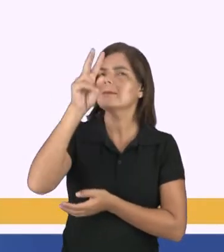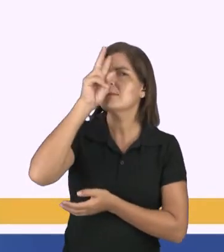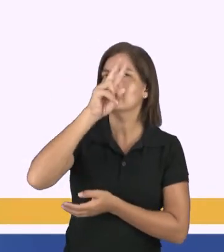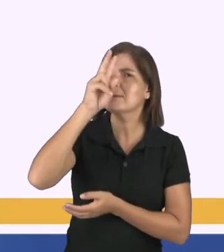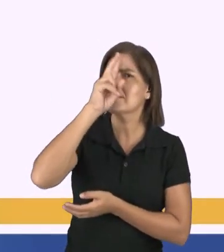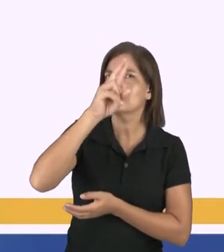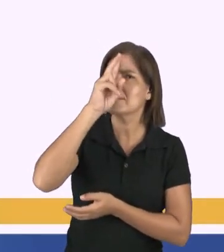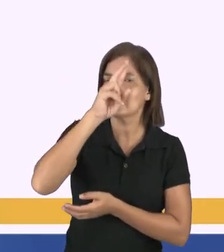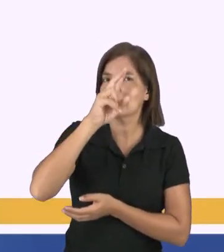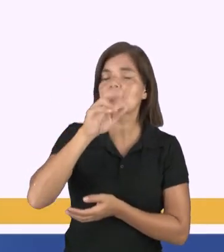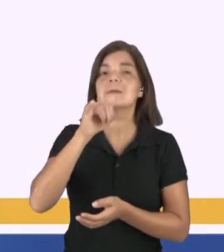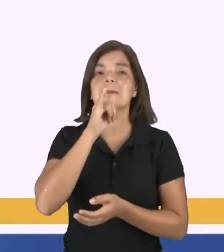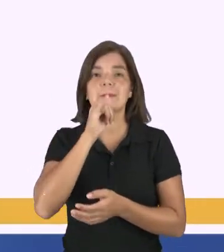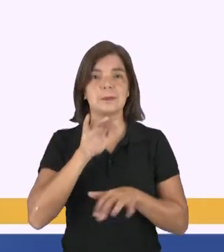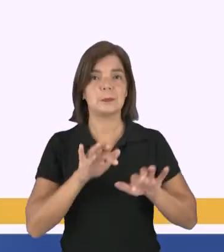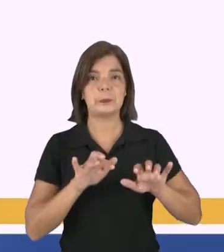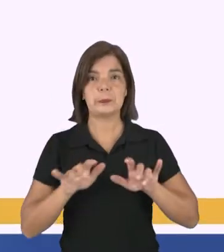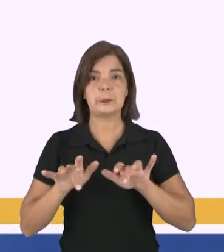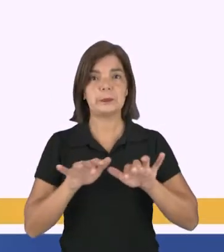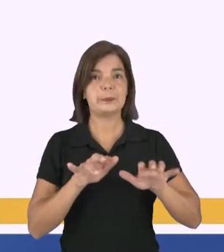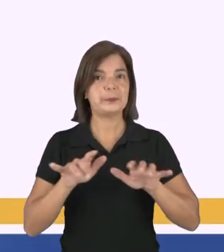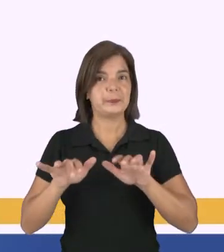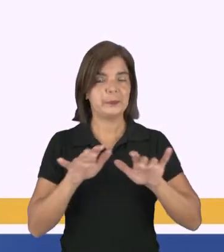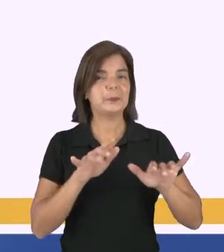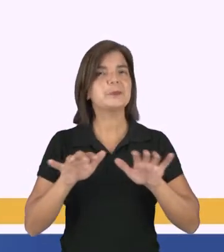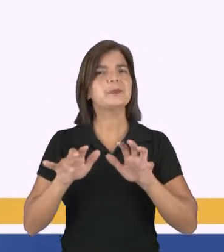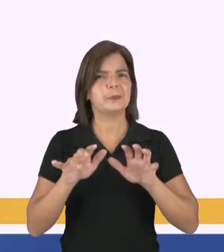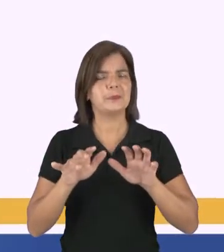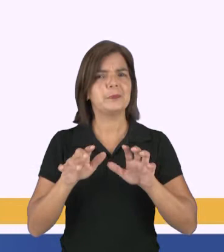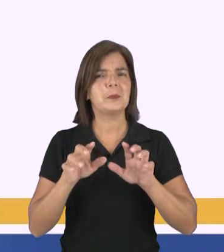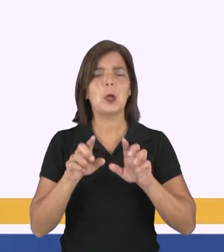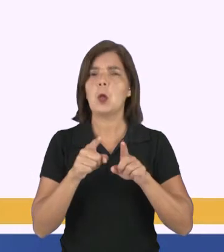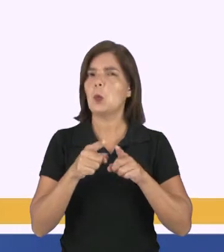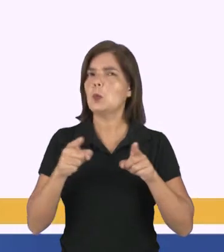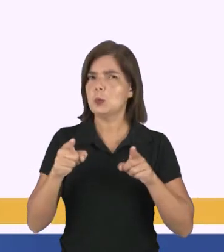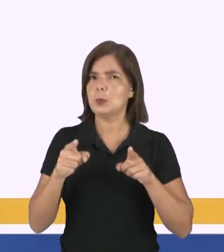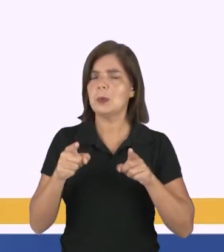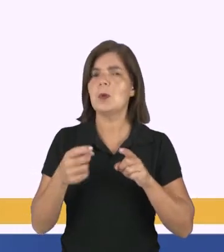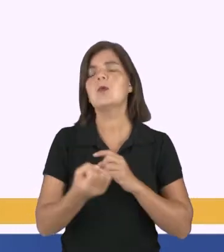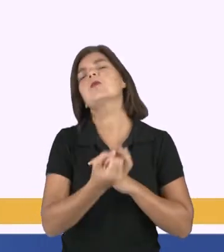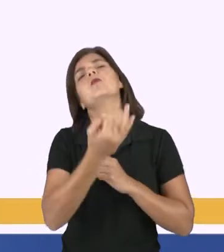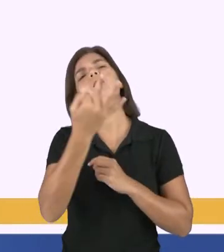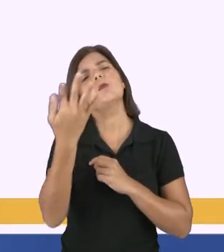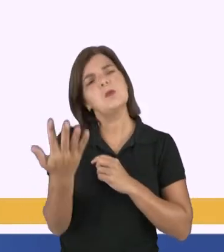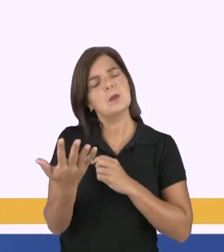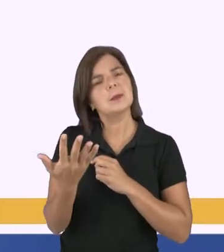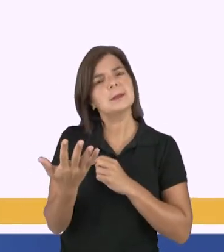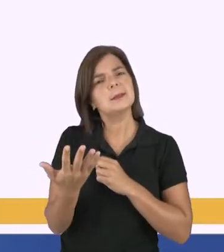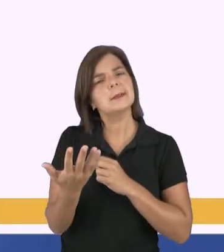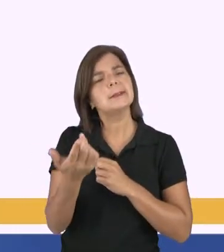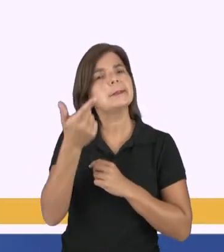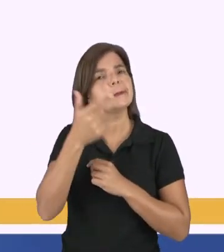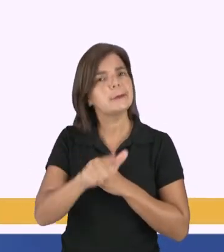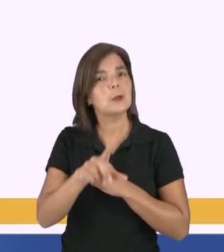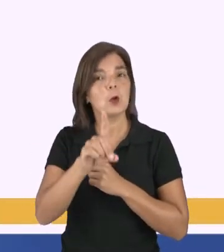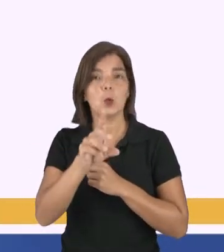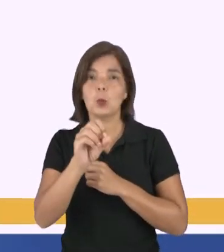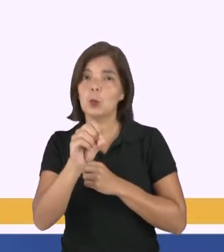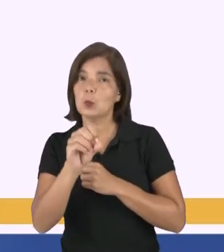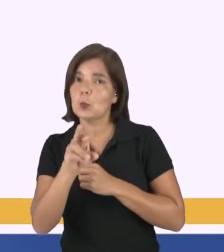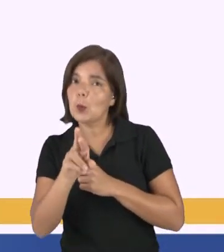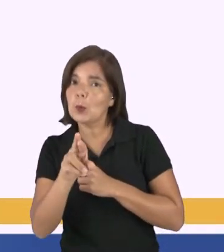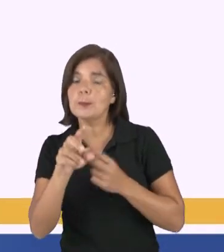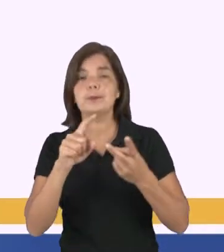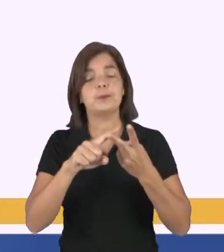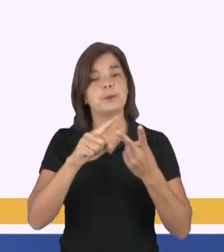você lembrar gente do teclado lembra-se daquela as teclas e nomes do teclado Quantas vezes você vai ter a nota Doll